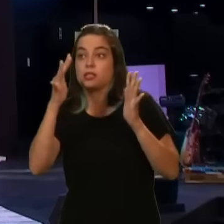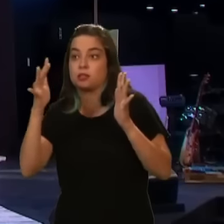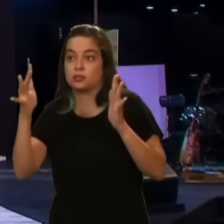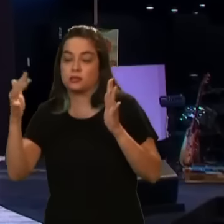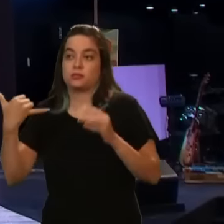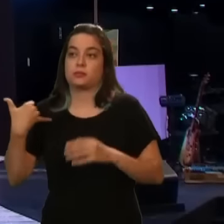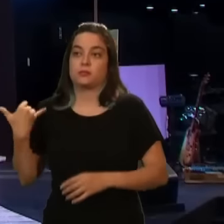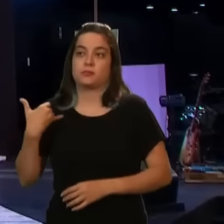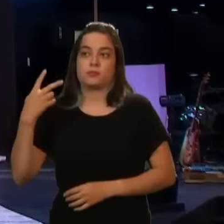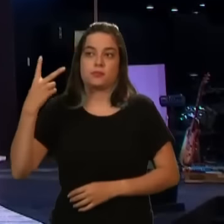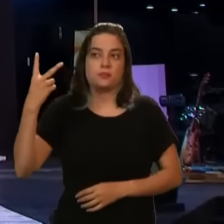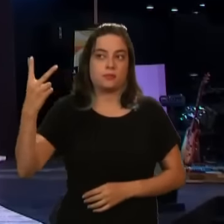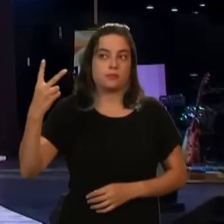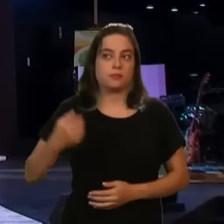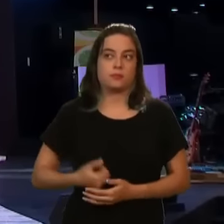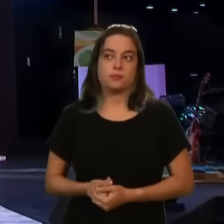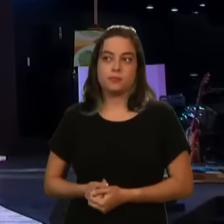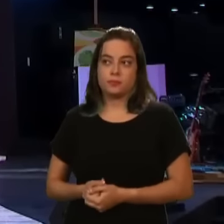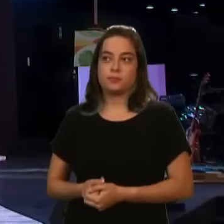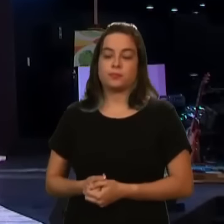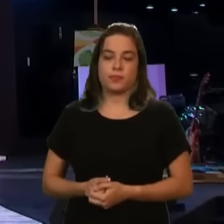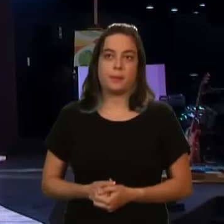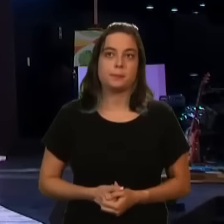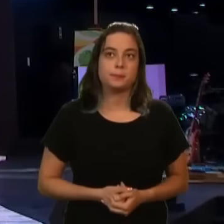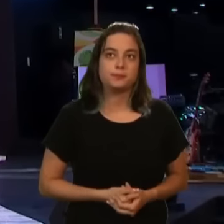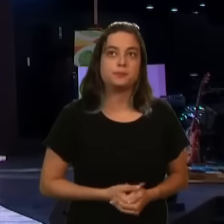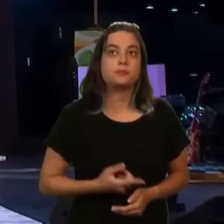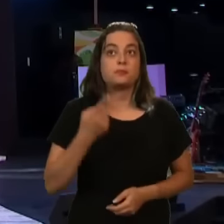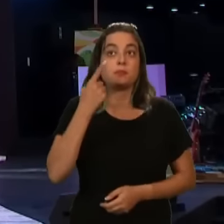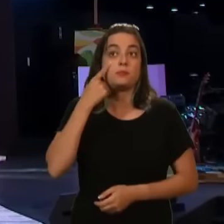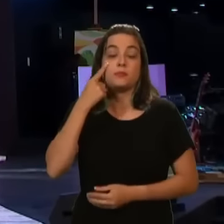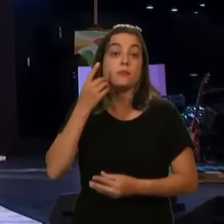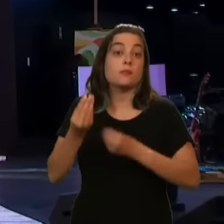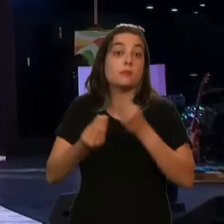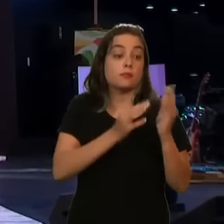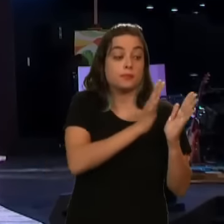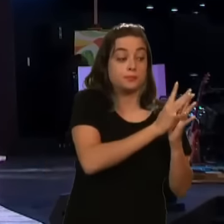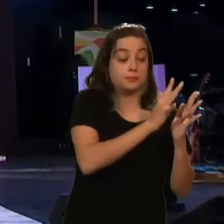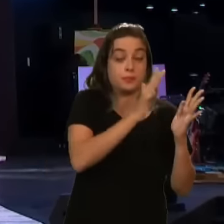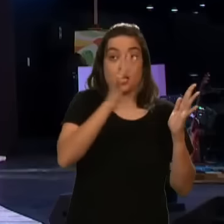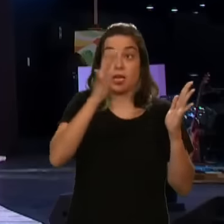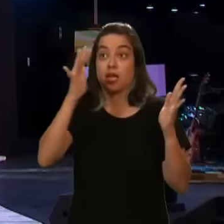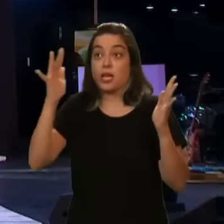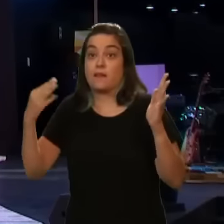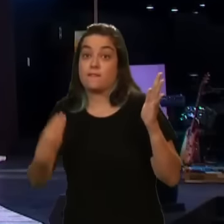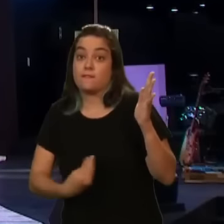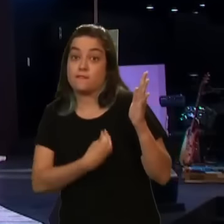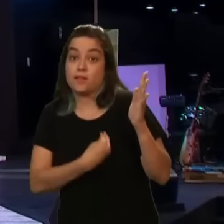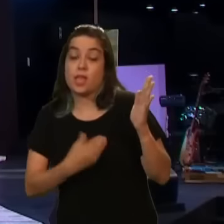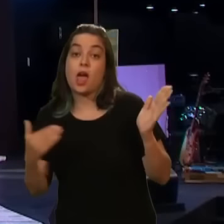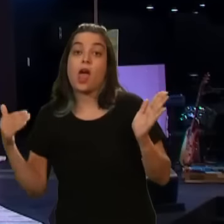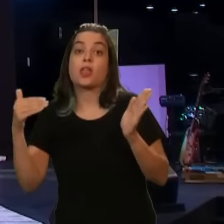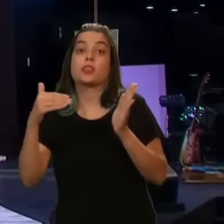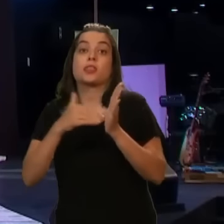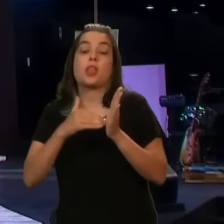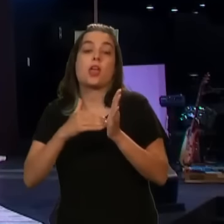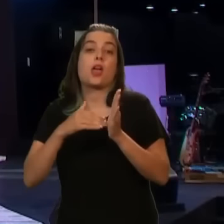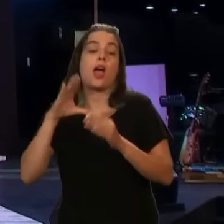gente. Olha que interessante. Mostra que os primeiros anos de vida e a